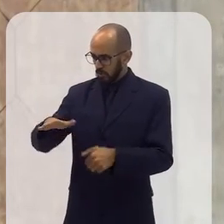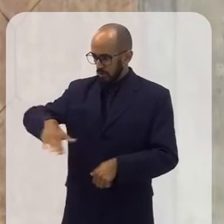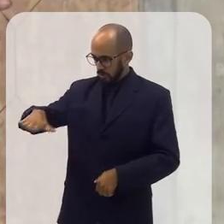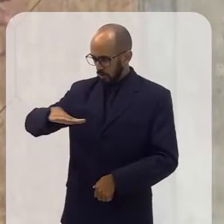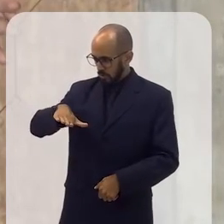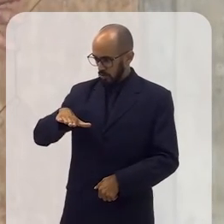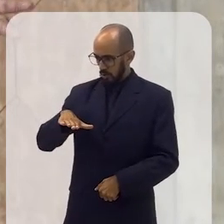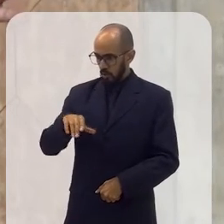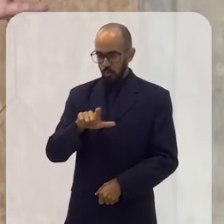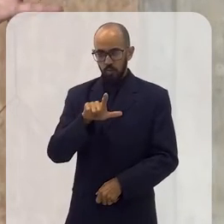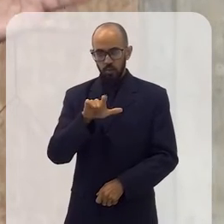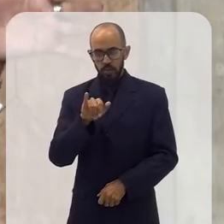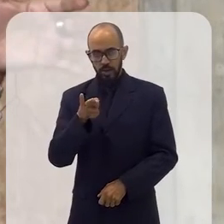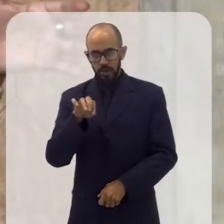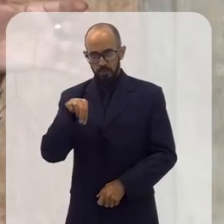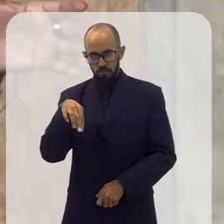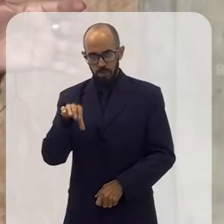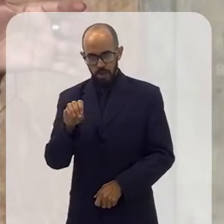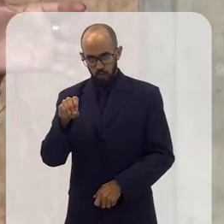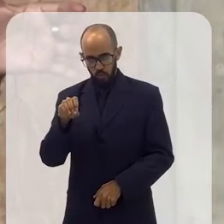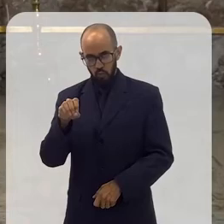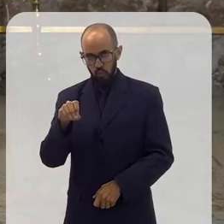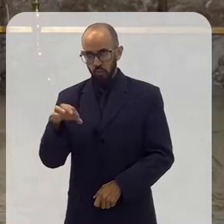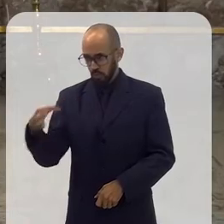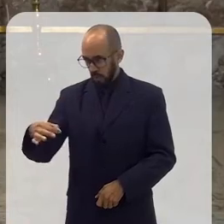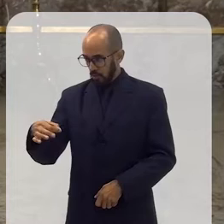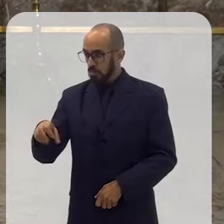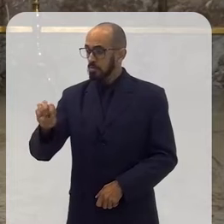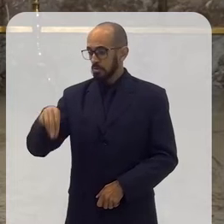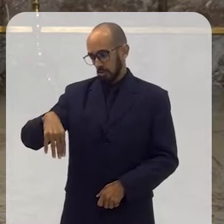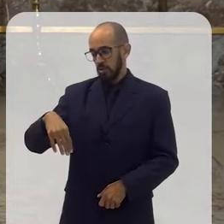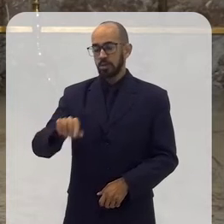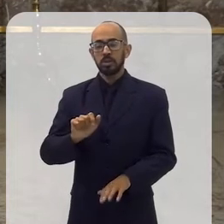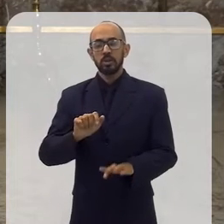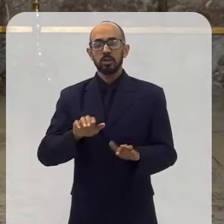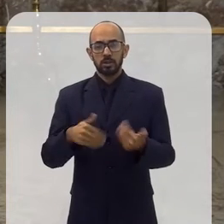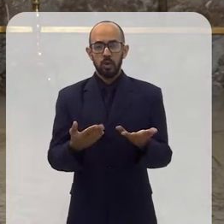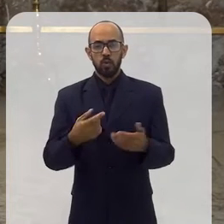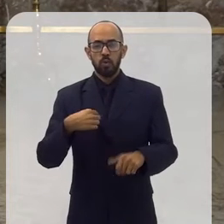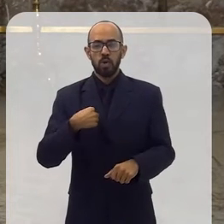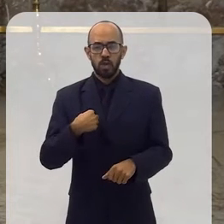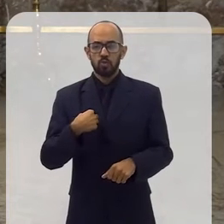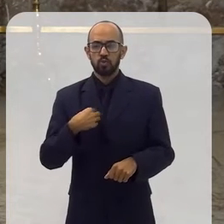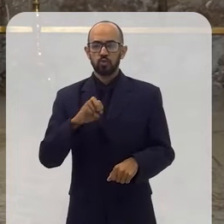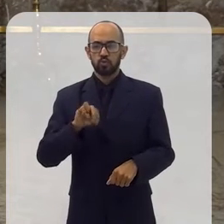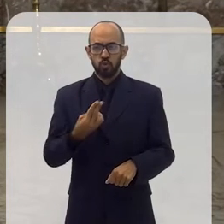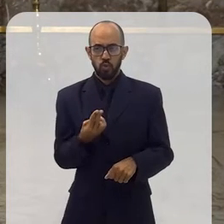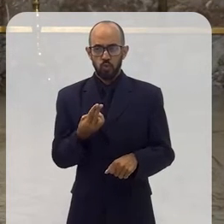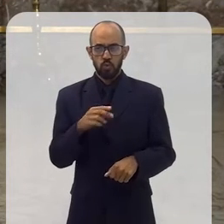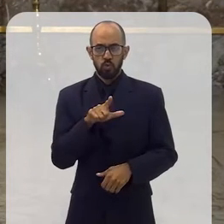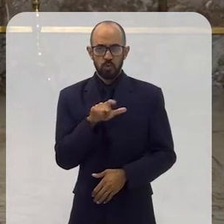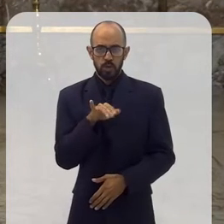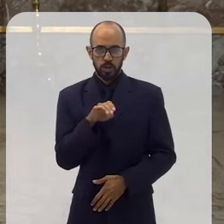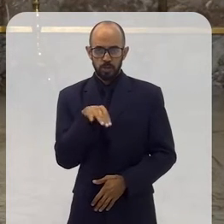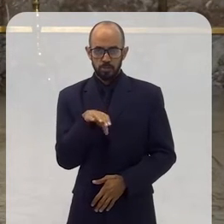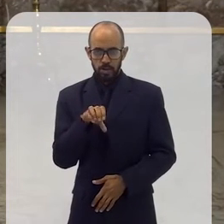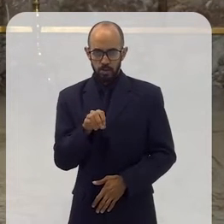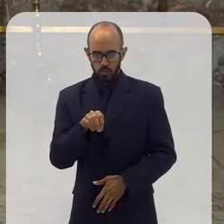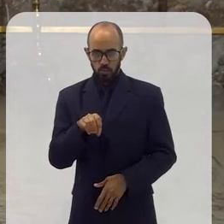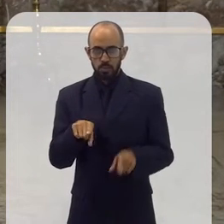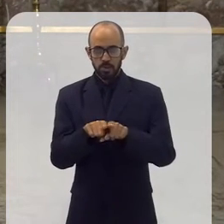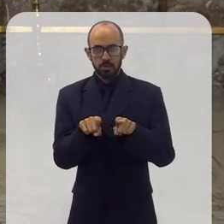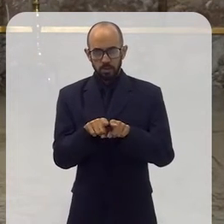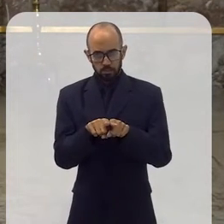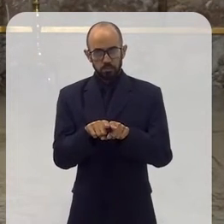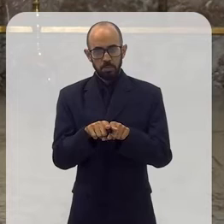vocês vêm da região do Líbano. Sim, eu estou do Líbano. O nosso patriarcado tem a sede